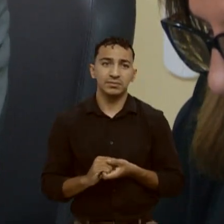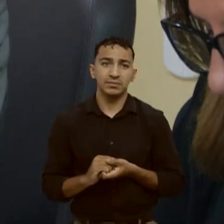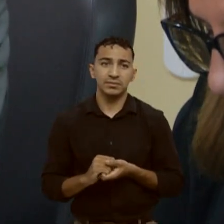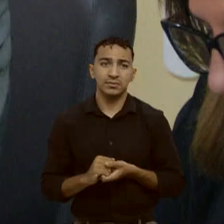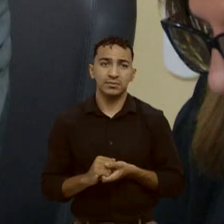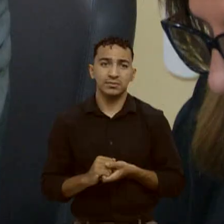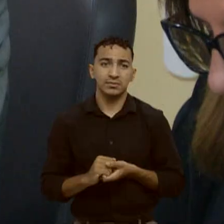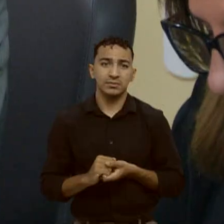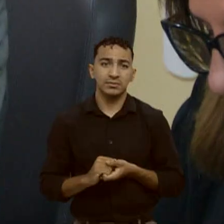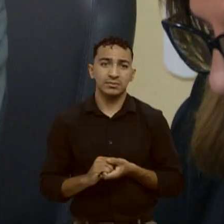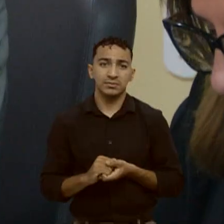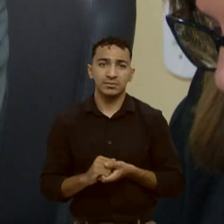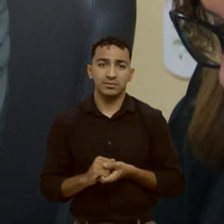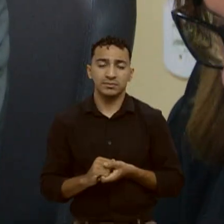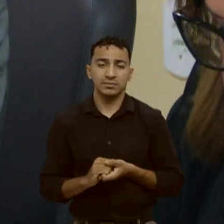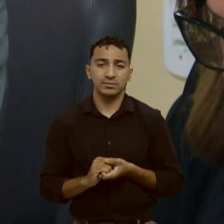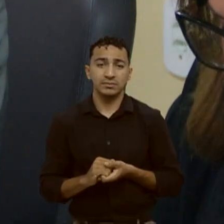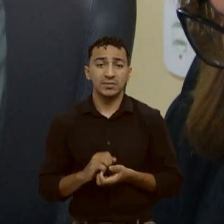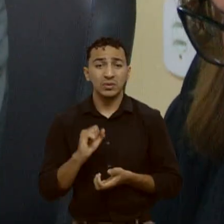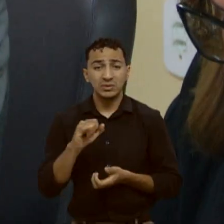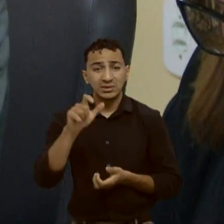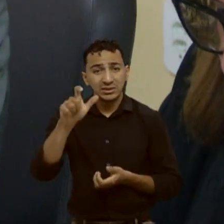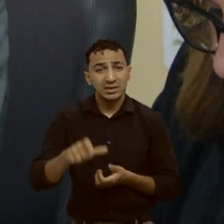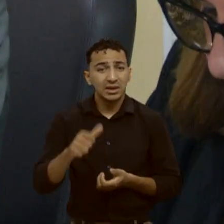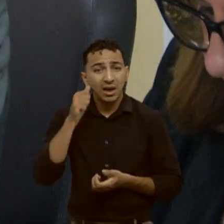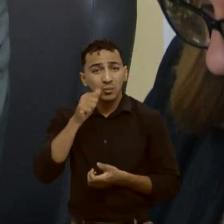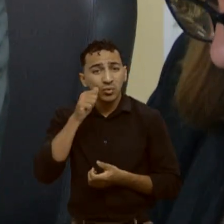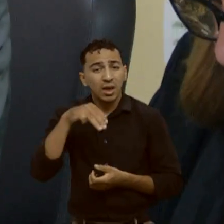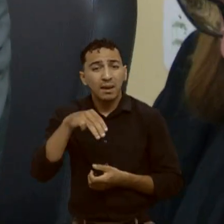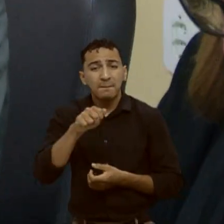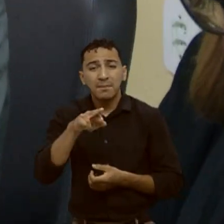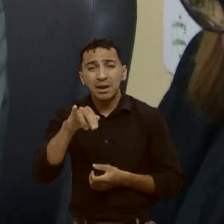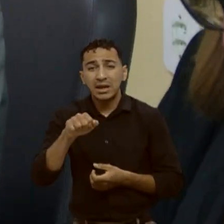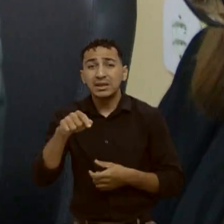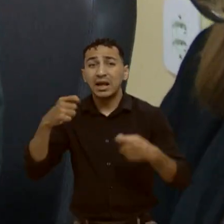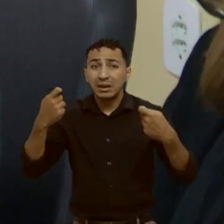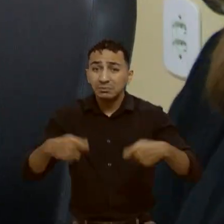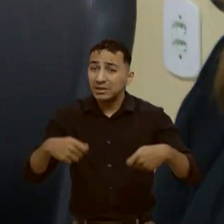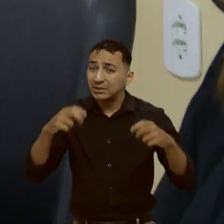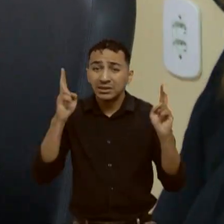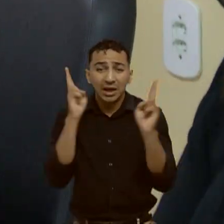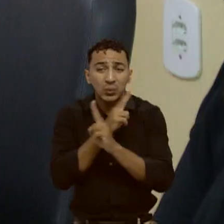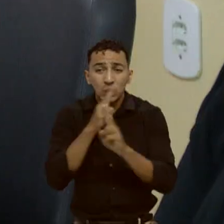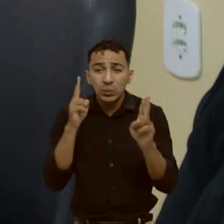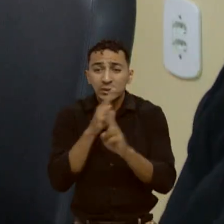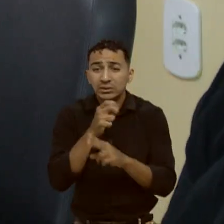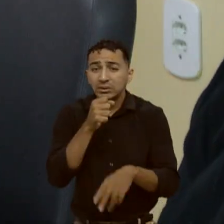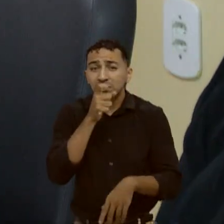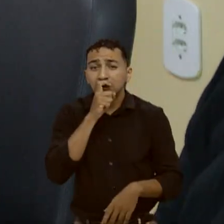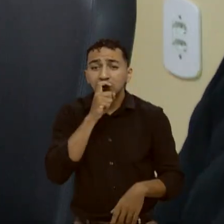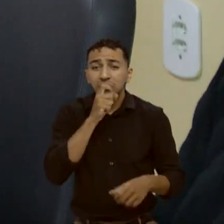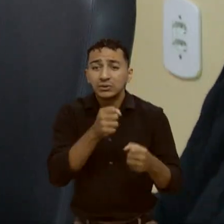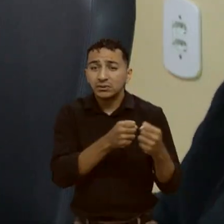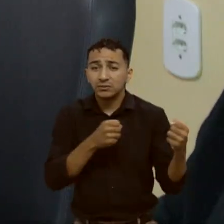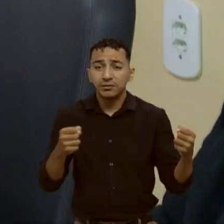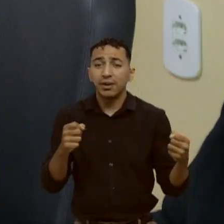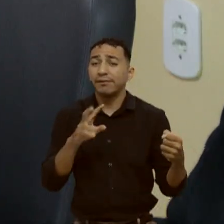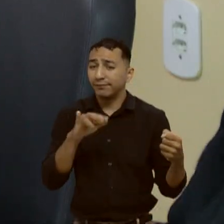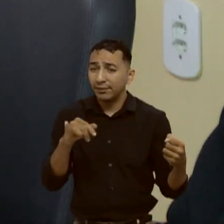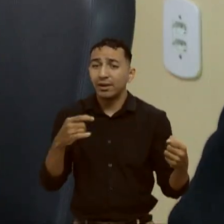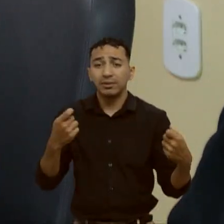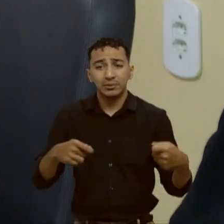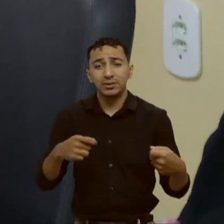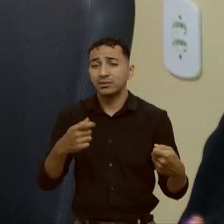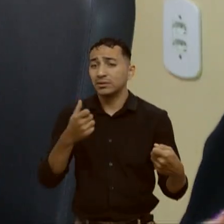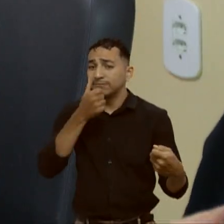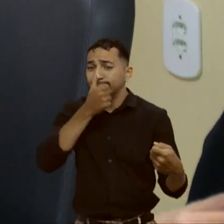ela realmente precisar. Isso é muito triste, né? É muito triste quando a gente fala por uma massa de uma sociedade